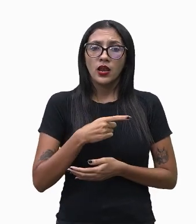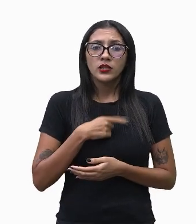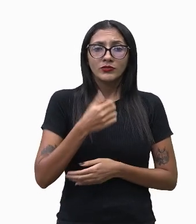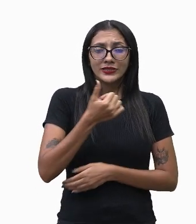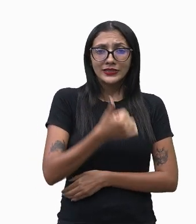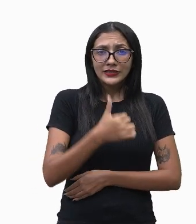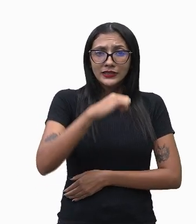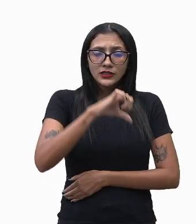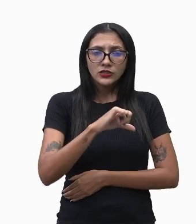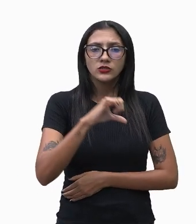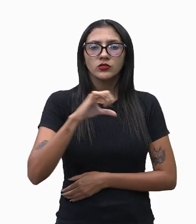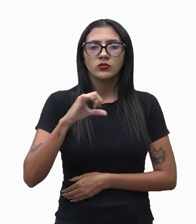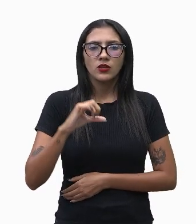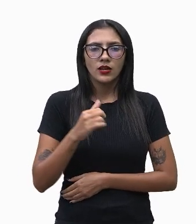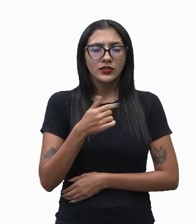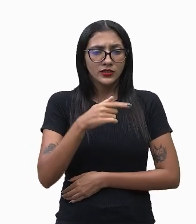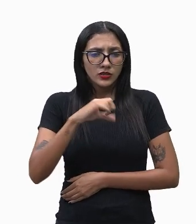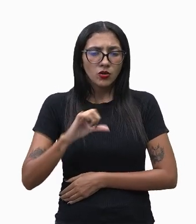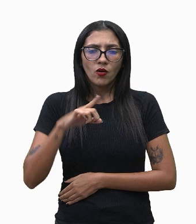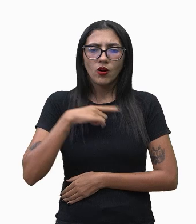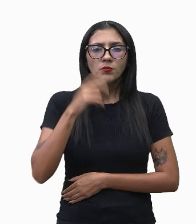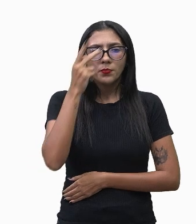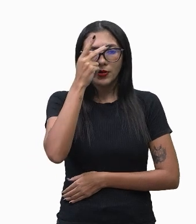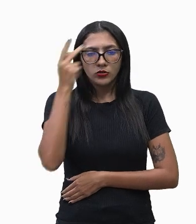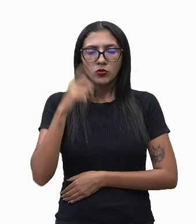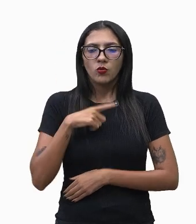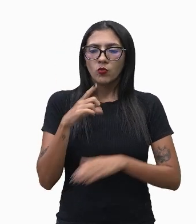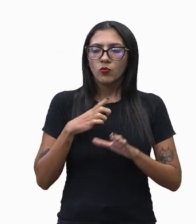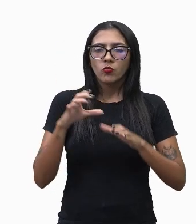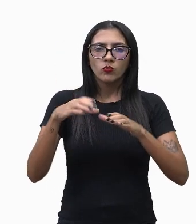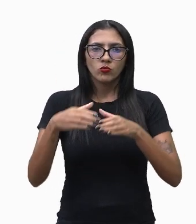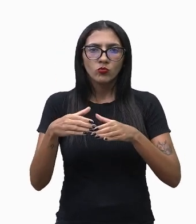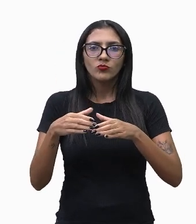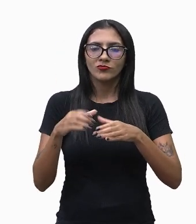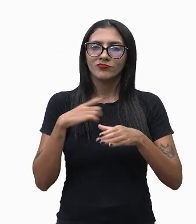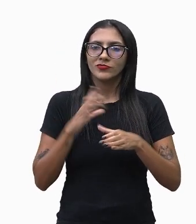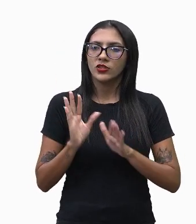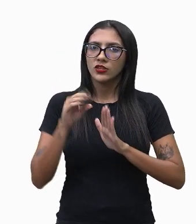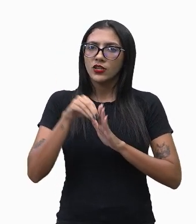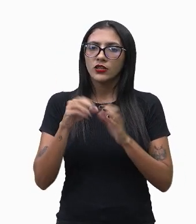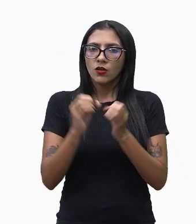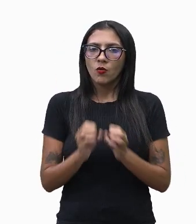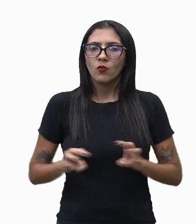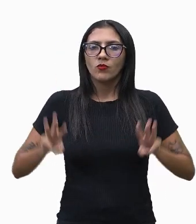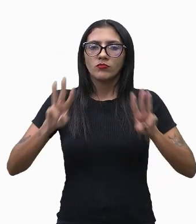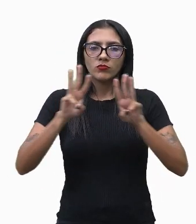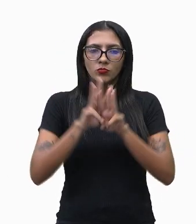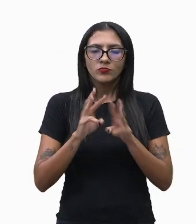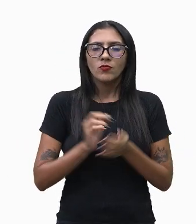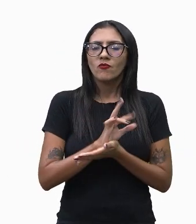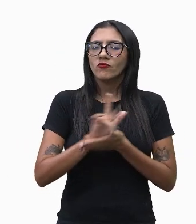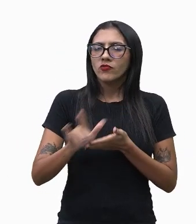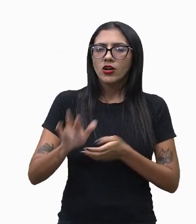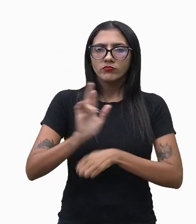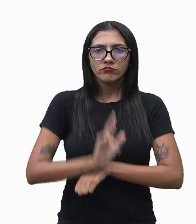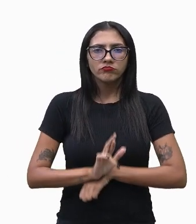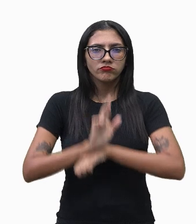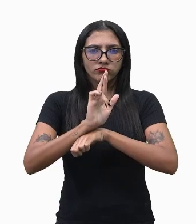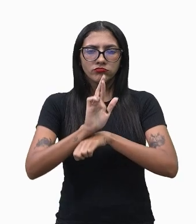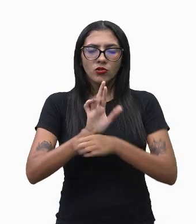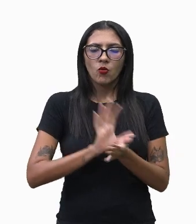chefes de estados dos países membros da ONU, organismos internacionais, milhares de organizações